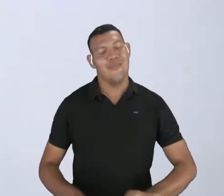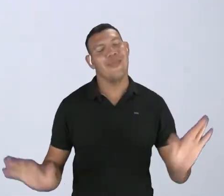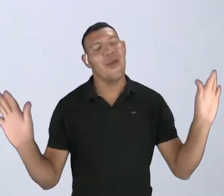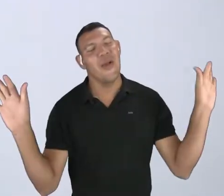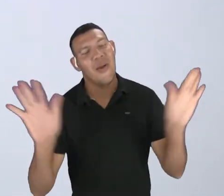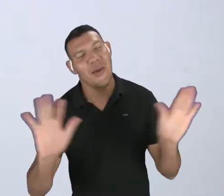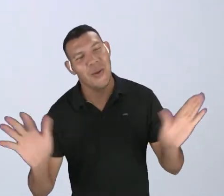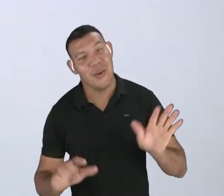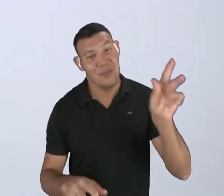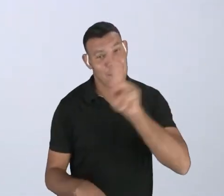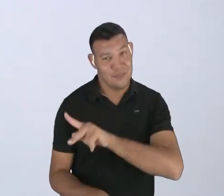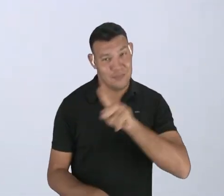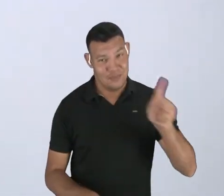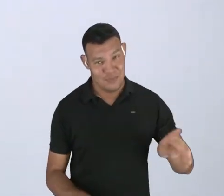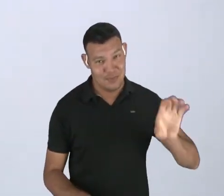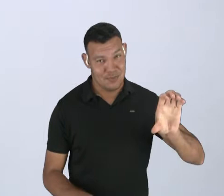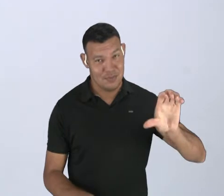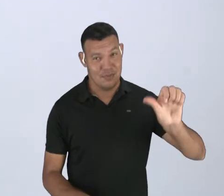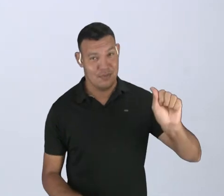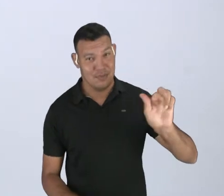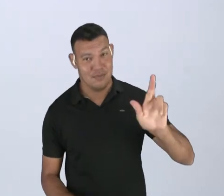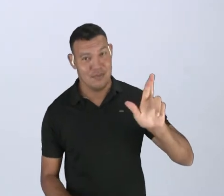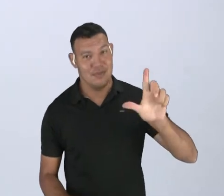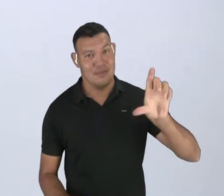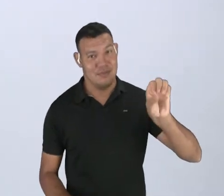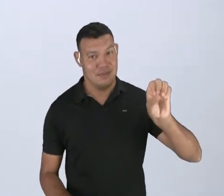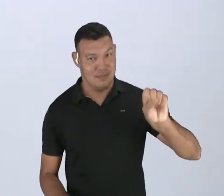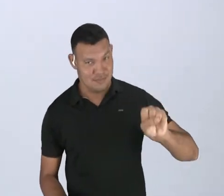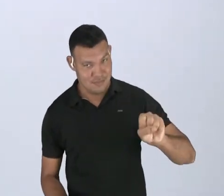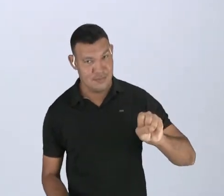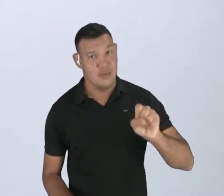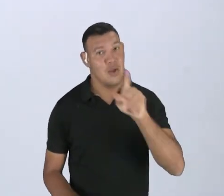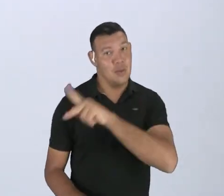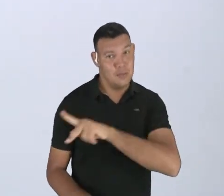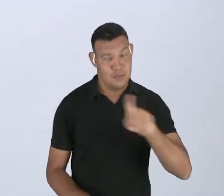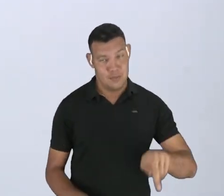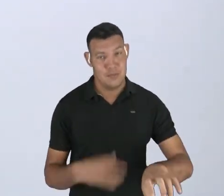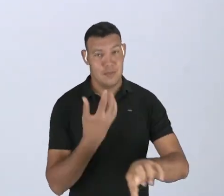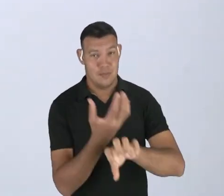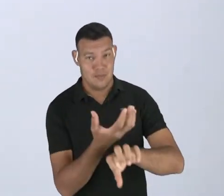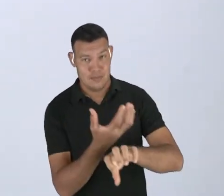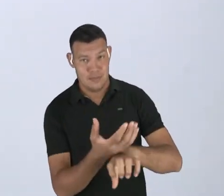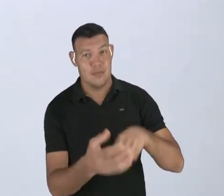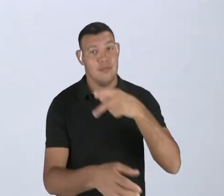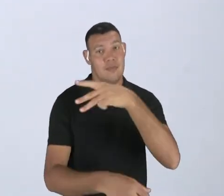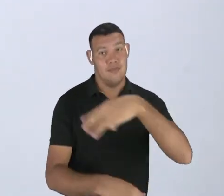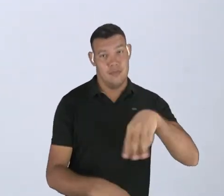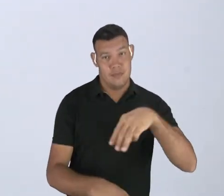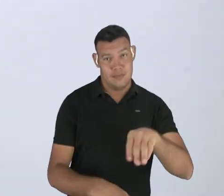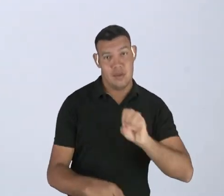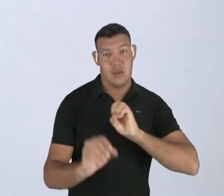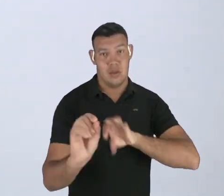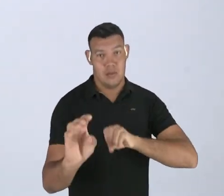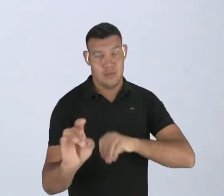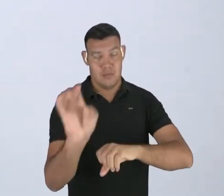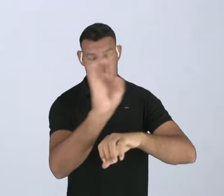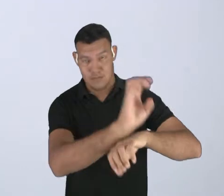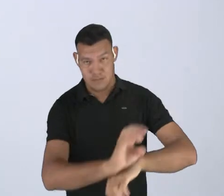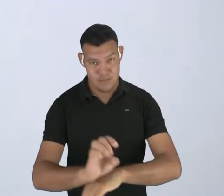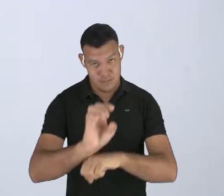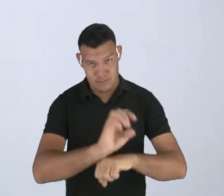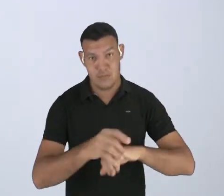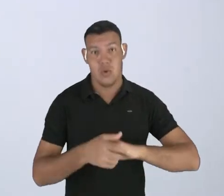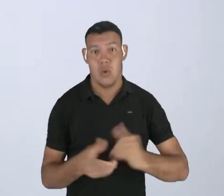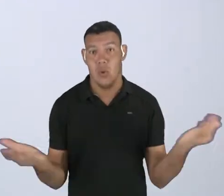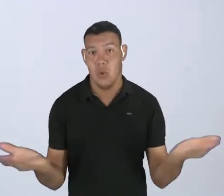Olá, eu sou o professor Carlos Ferreira de Almeida, professor de matemática da Rede Estadual de Ensino. E hoje nós vamos